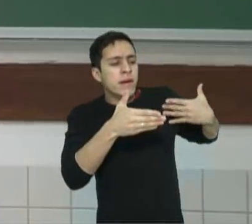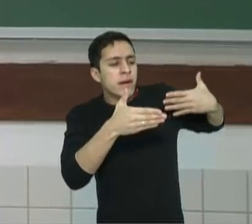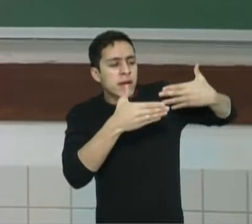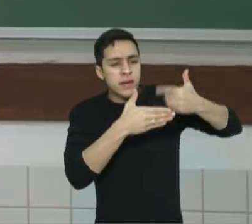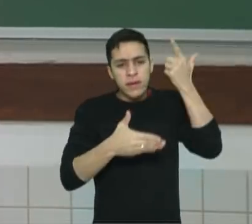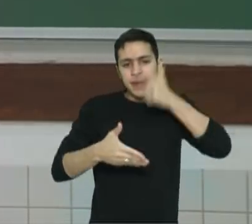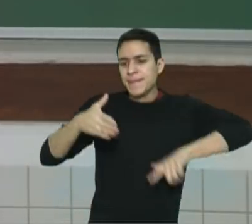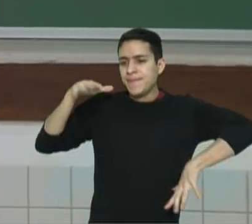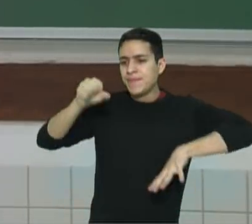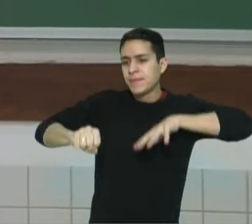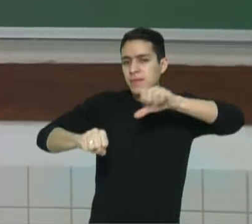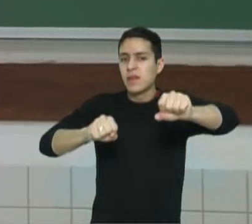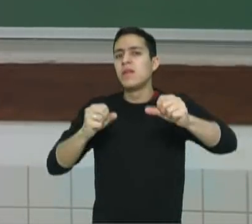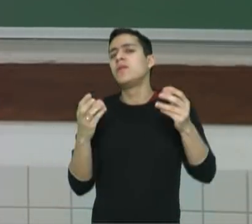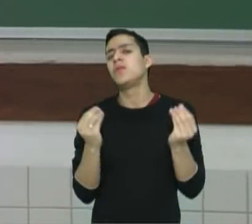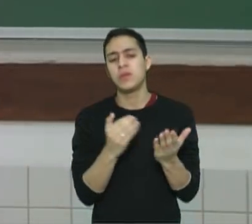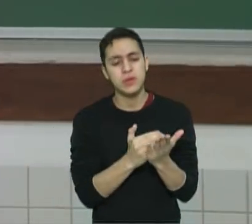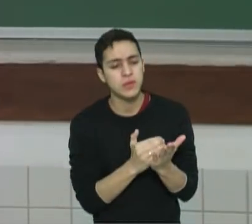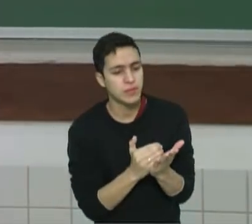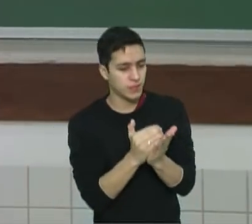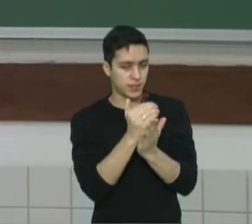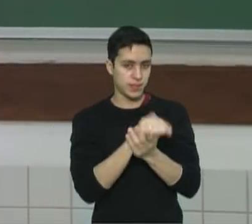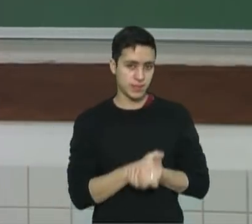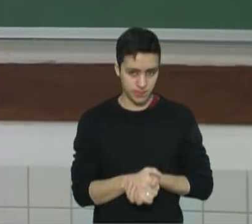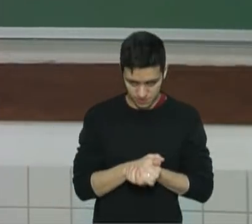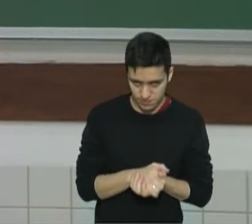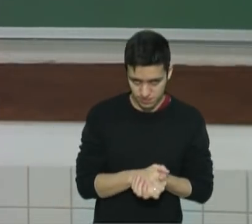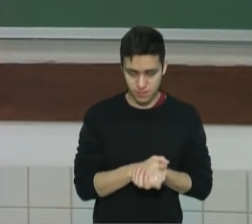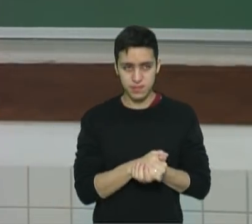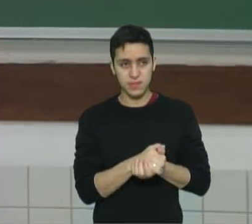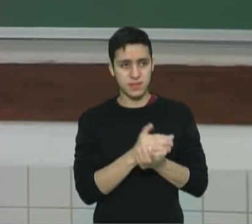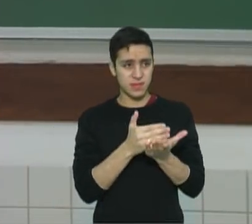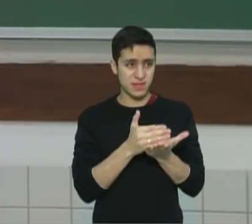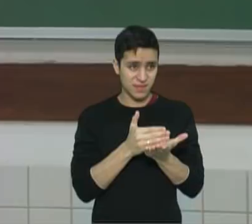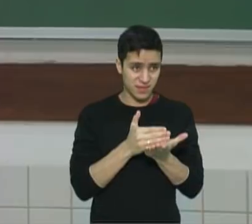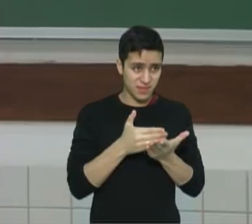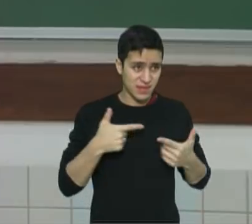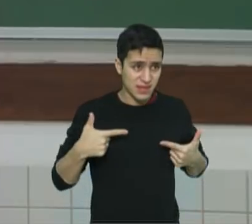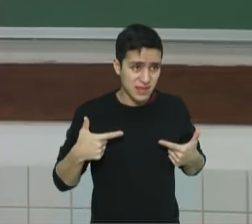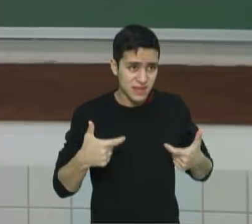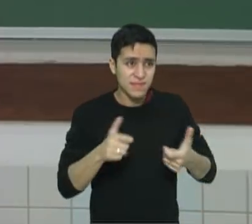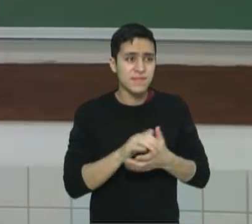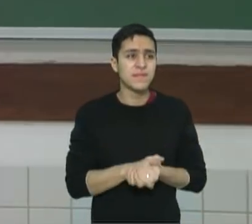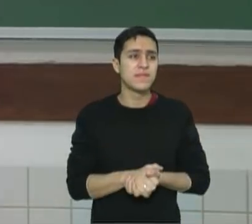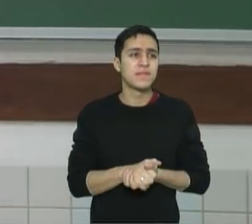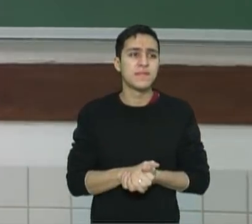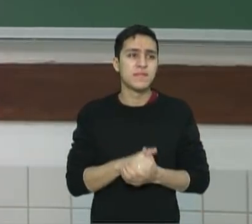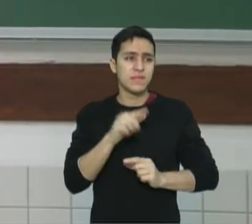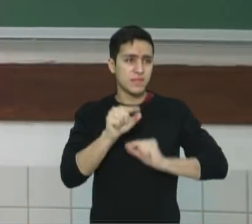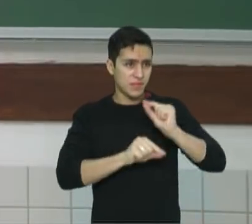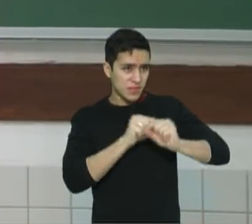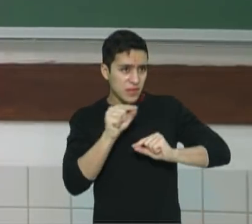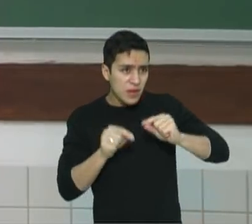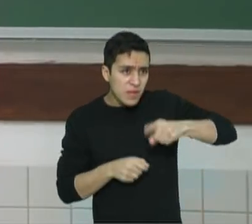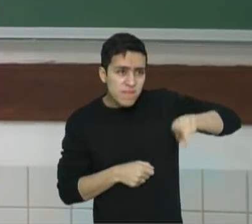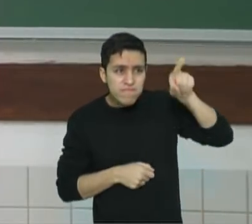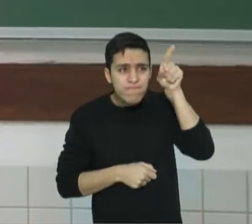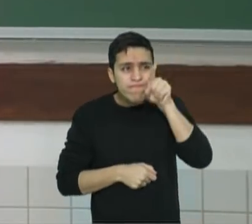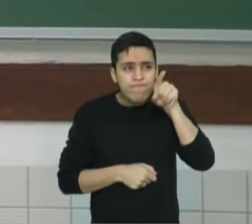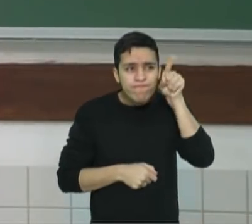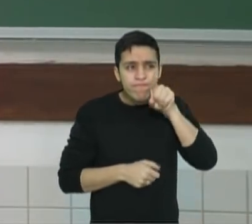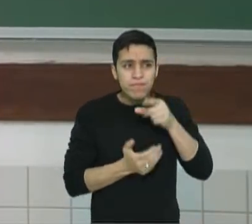antes. E quando é que começou-se a construir? Na Guerra da Secessão. Na Guerra da Secessão, os